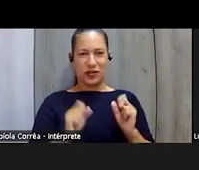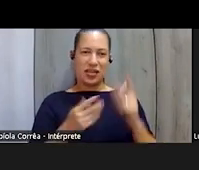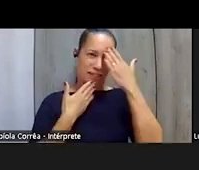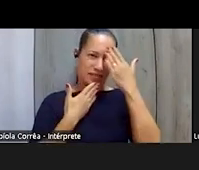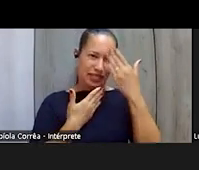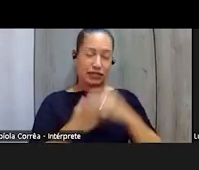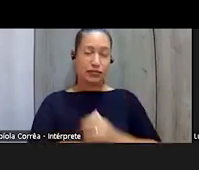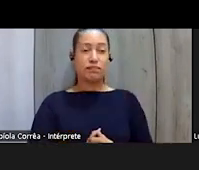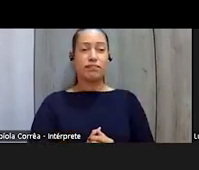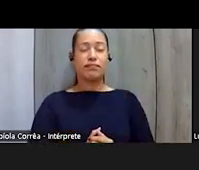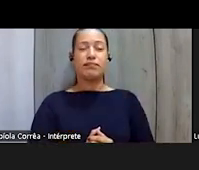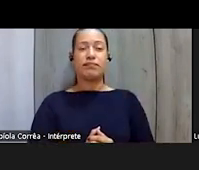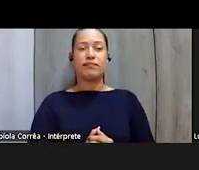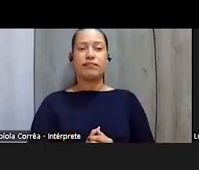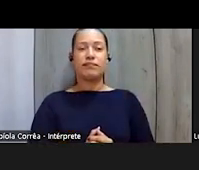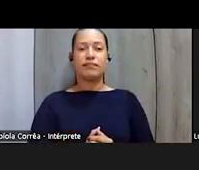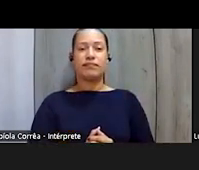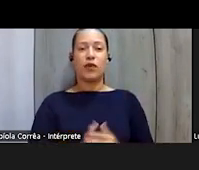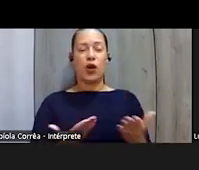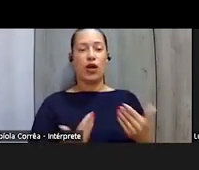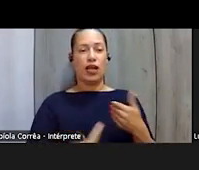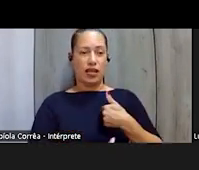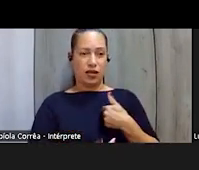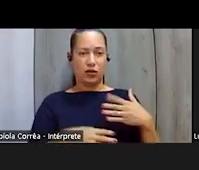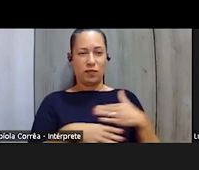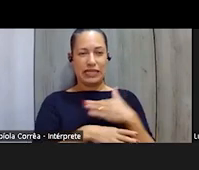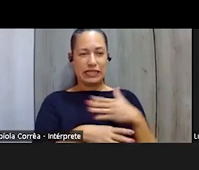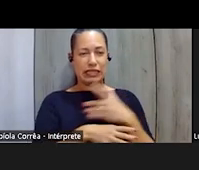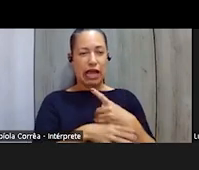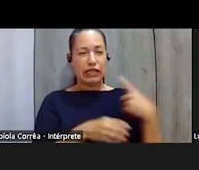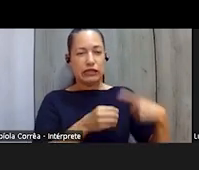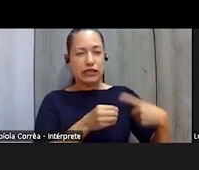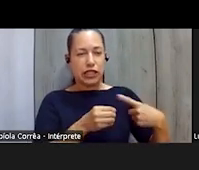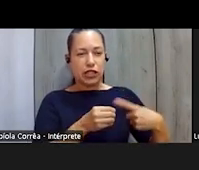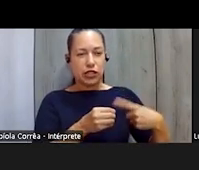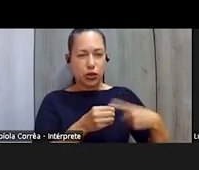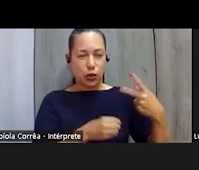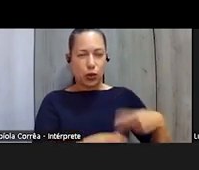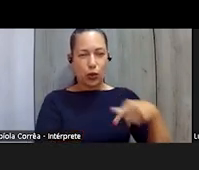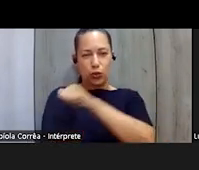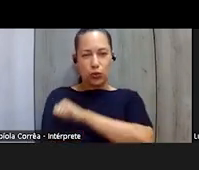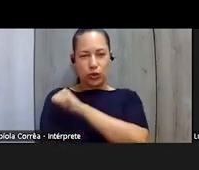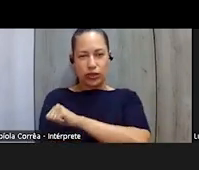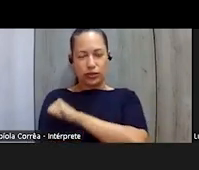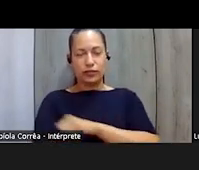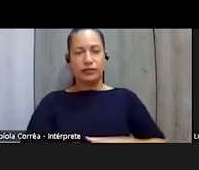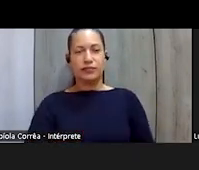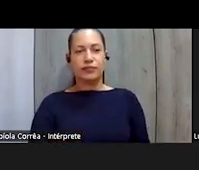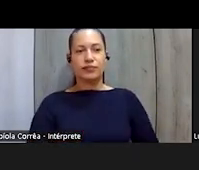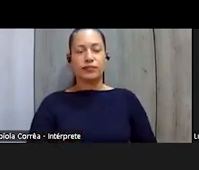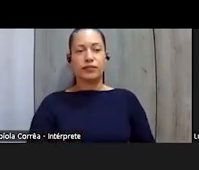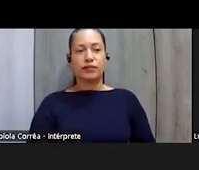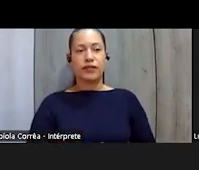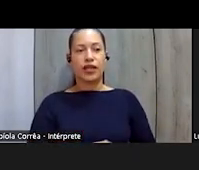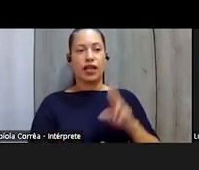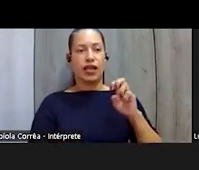Olha, eu sou de uma cidade do interior do estado do Rio, de Resende. Quando Resende não era